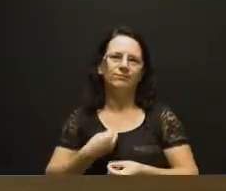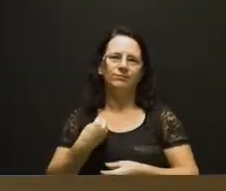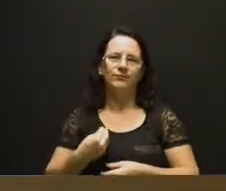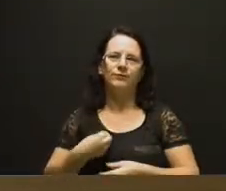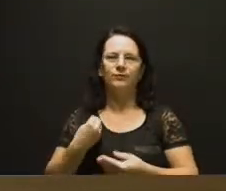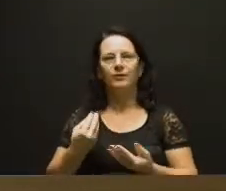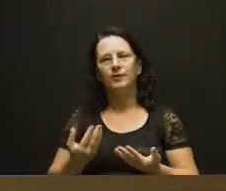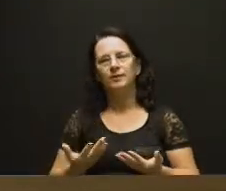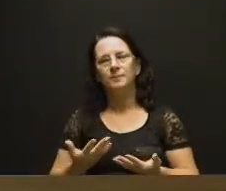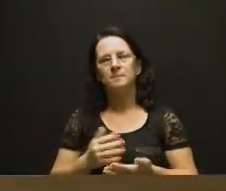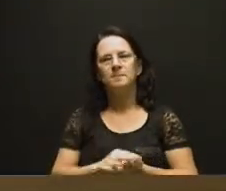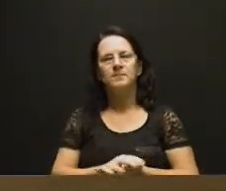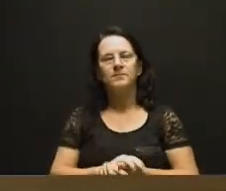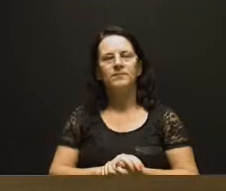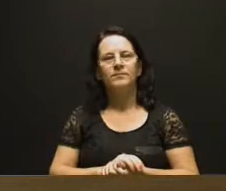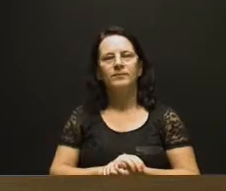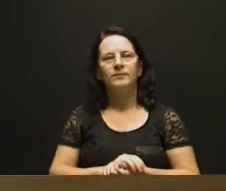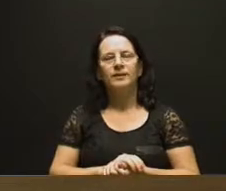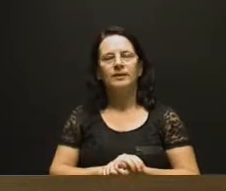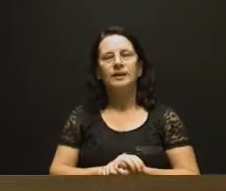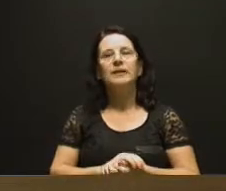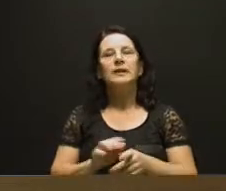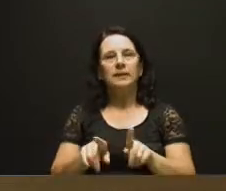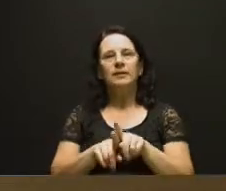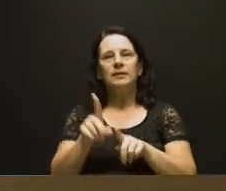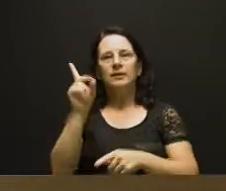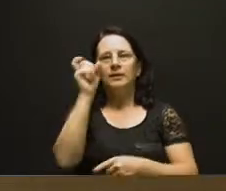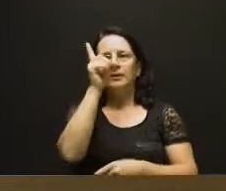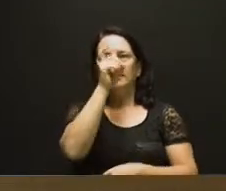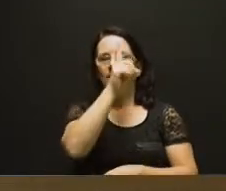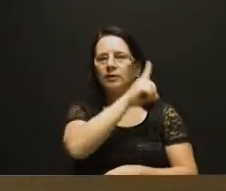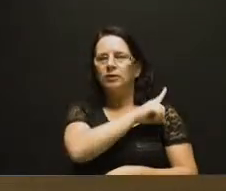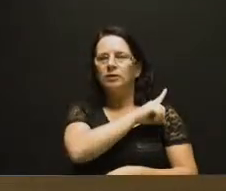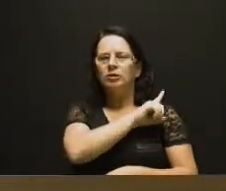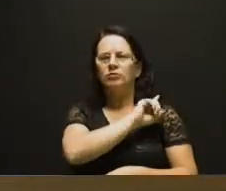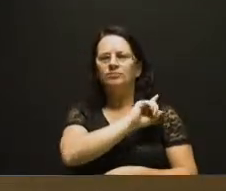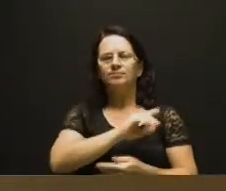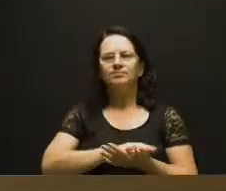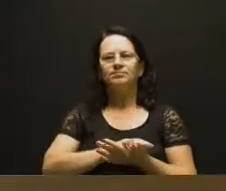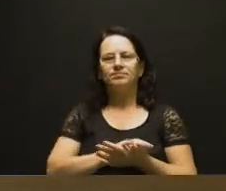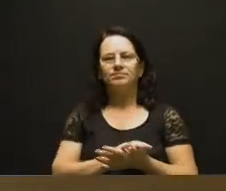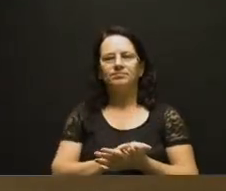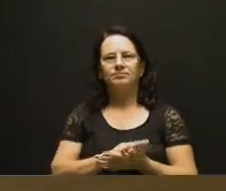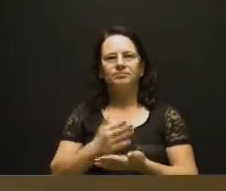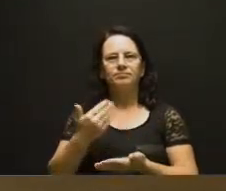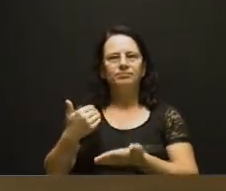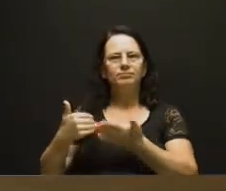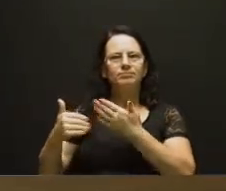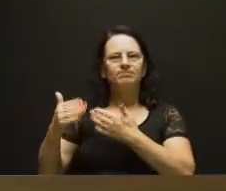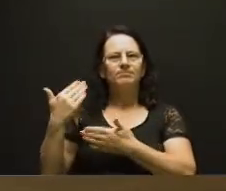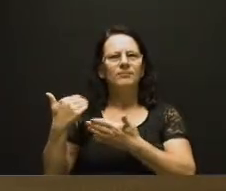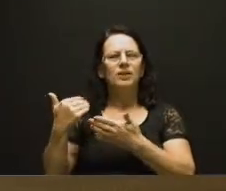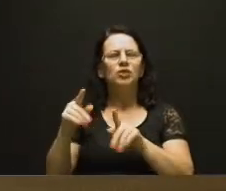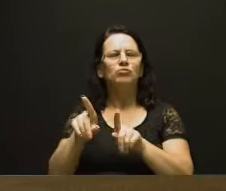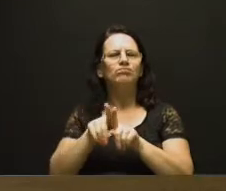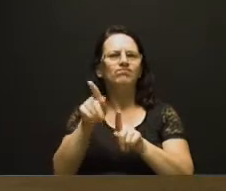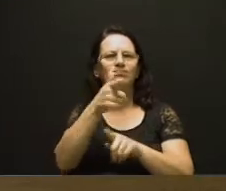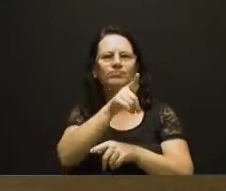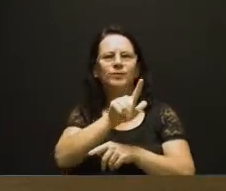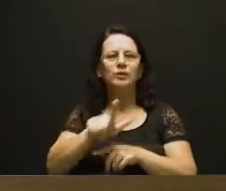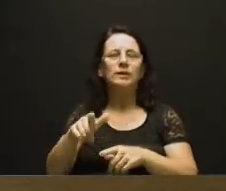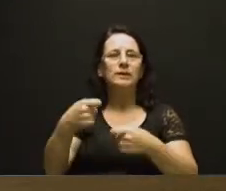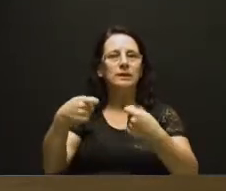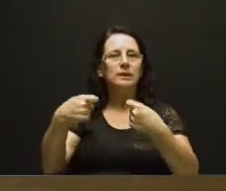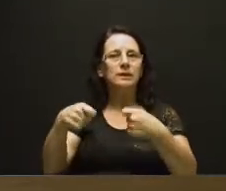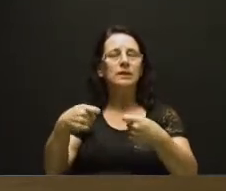e além disso essa dificuldade essa revolta vem em decorrência de não ter nessa